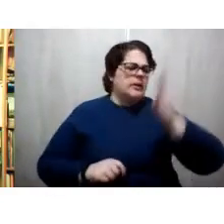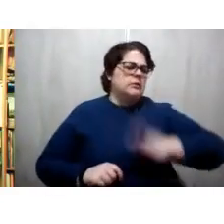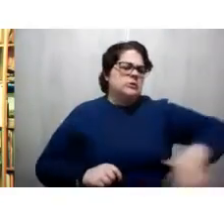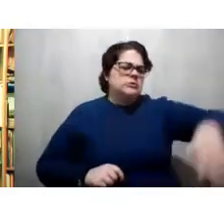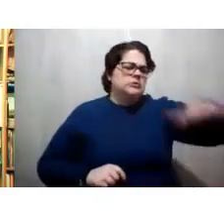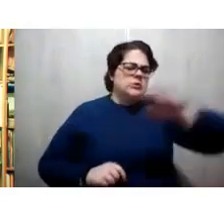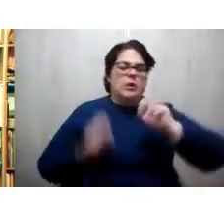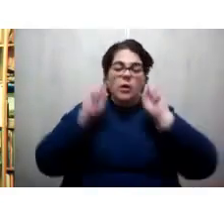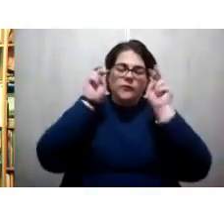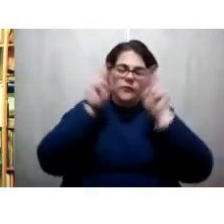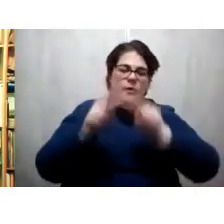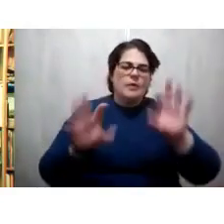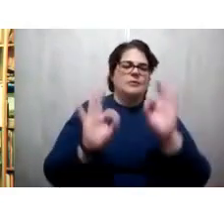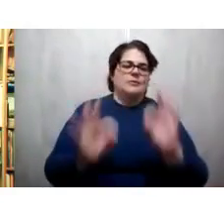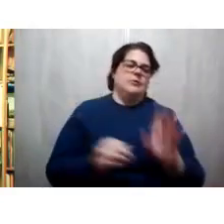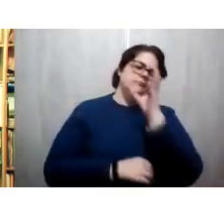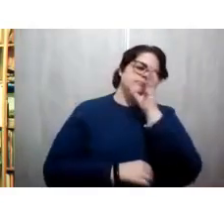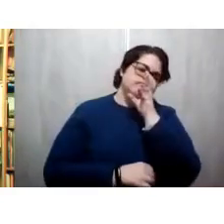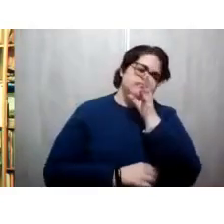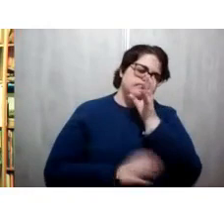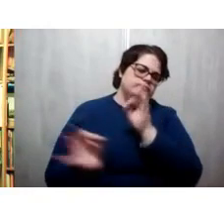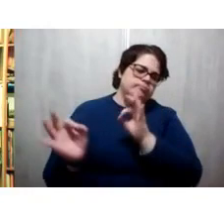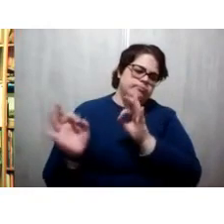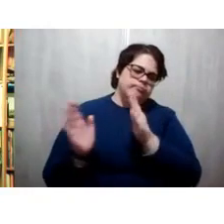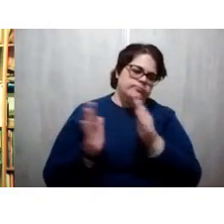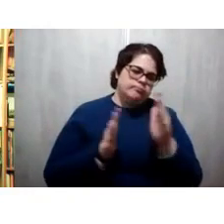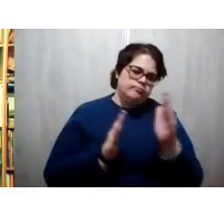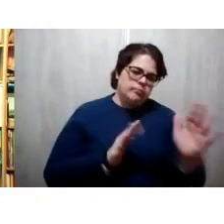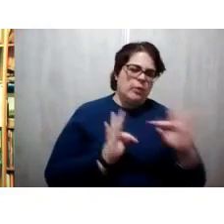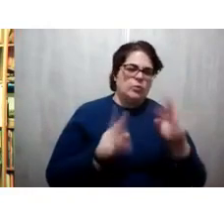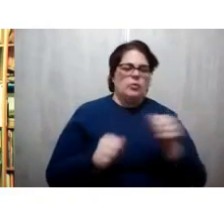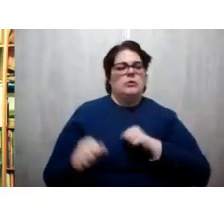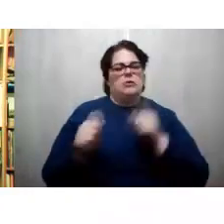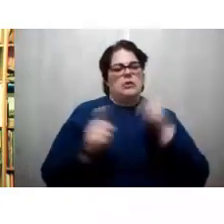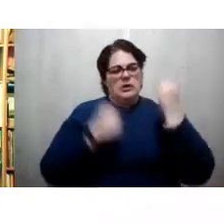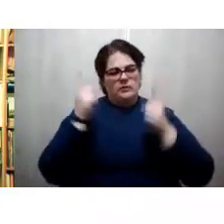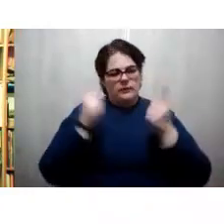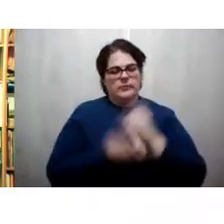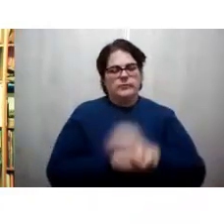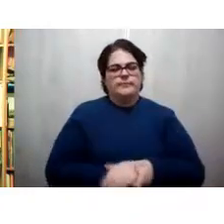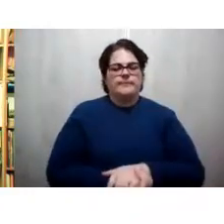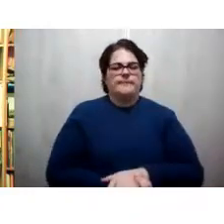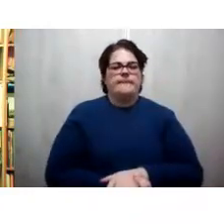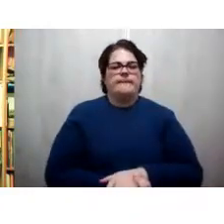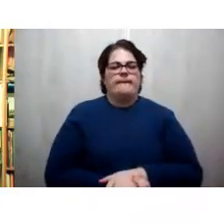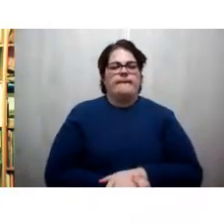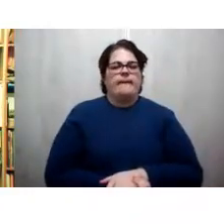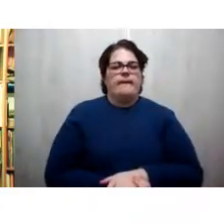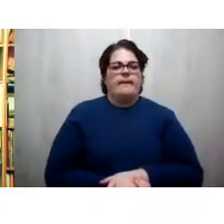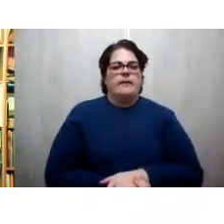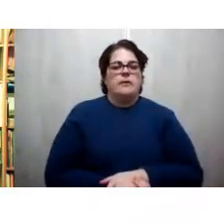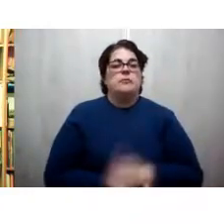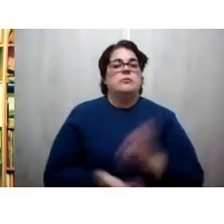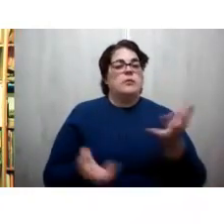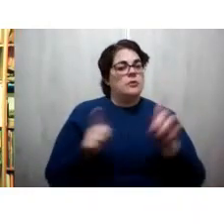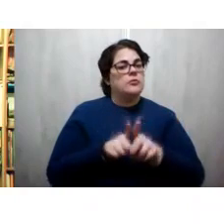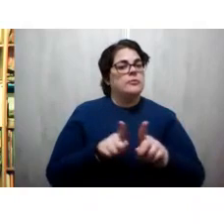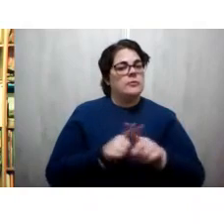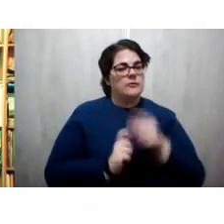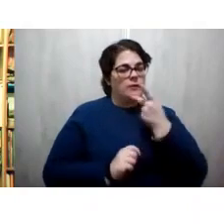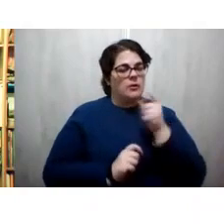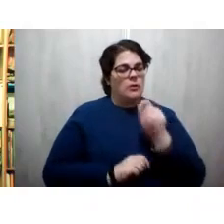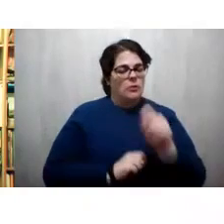puderam acompanhar a transmissão do carnaval pelo Facebook. Eu gostaria de fazer um parêntese aí para falar